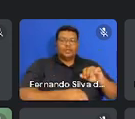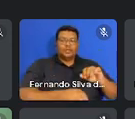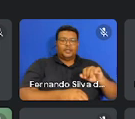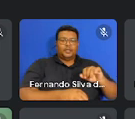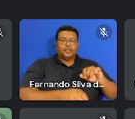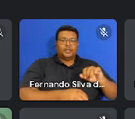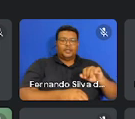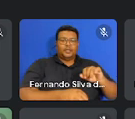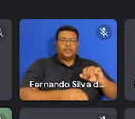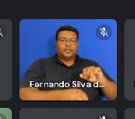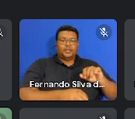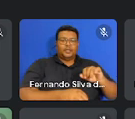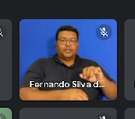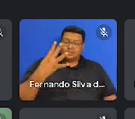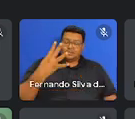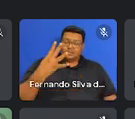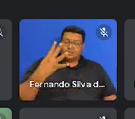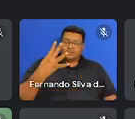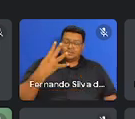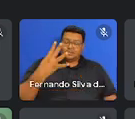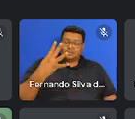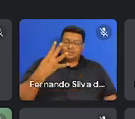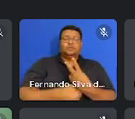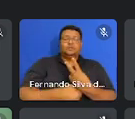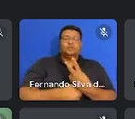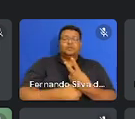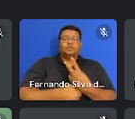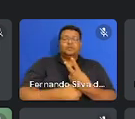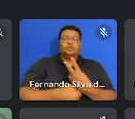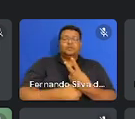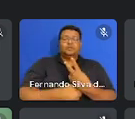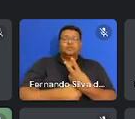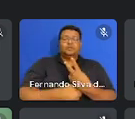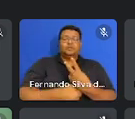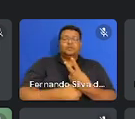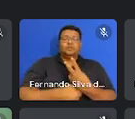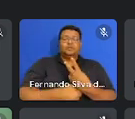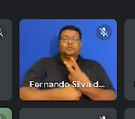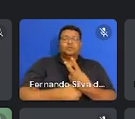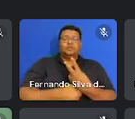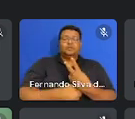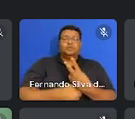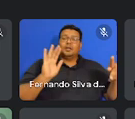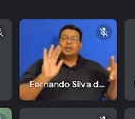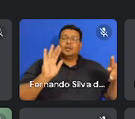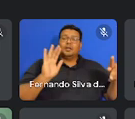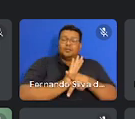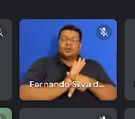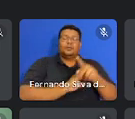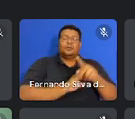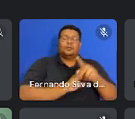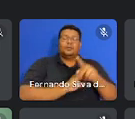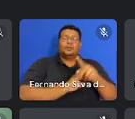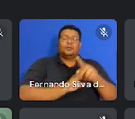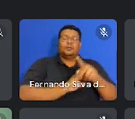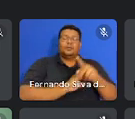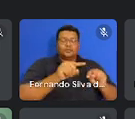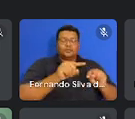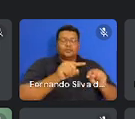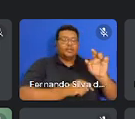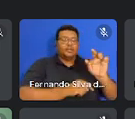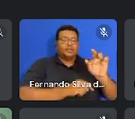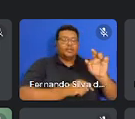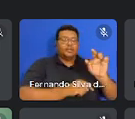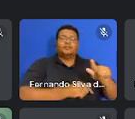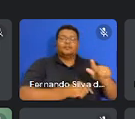por 2. Por quê? Porque isso faz parte de uma propriedade de fração, né? Soma